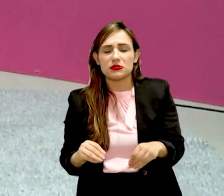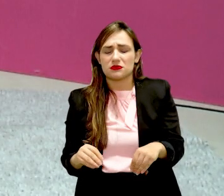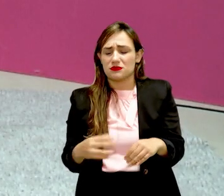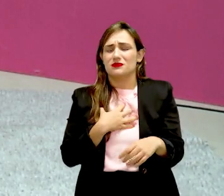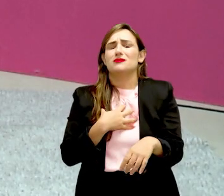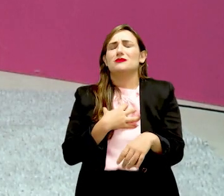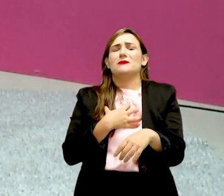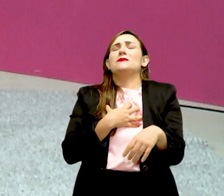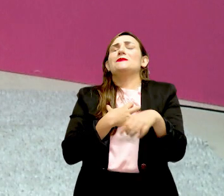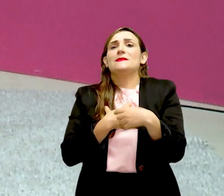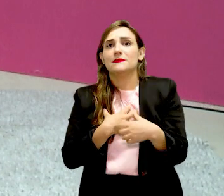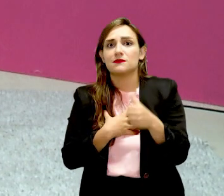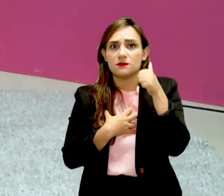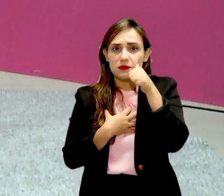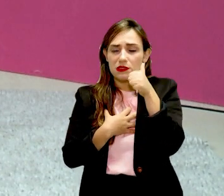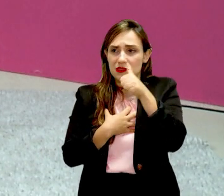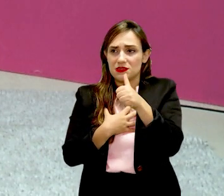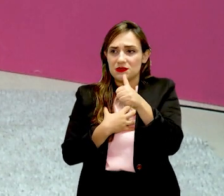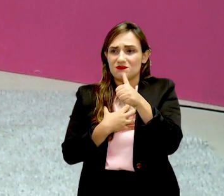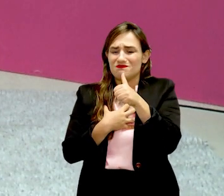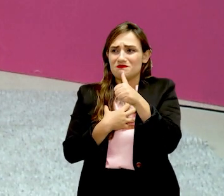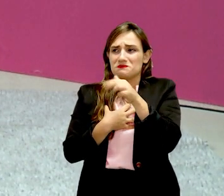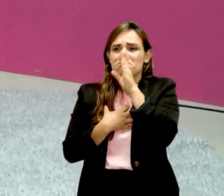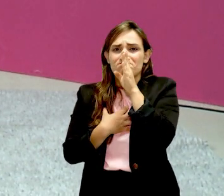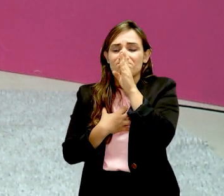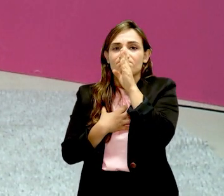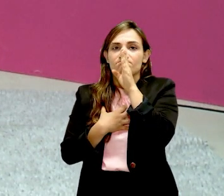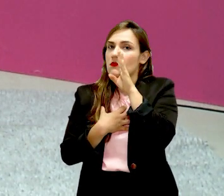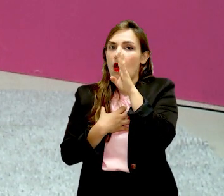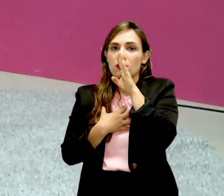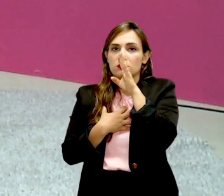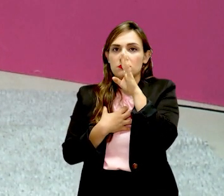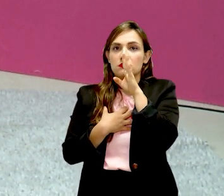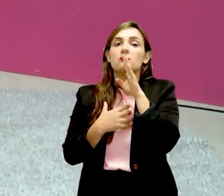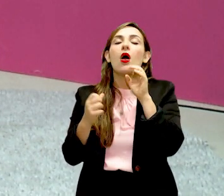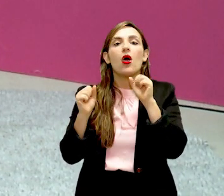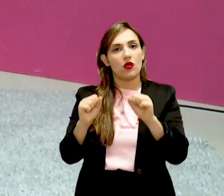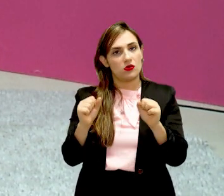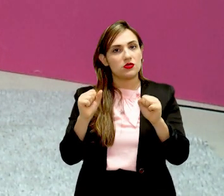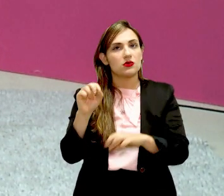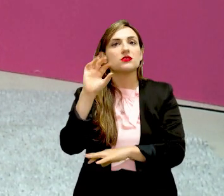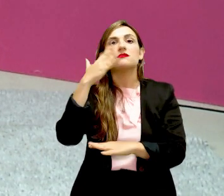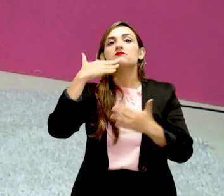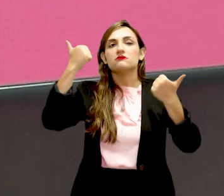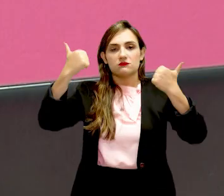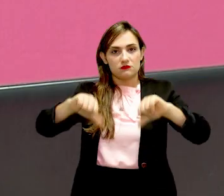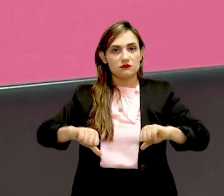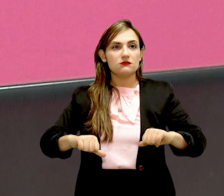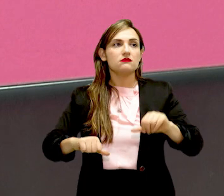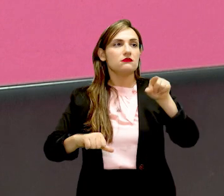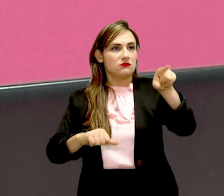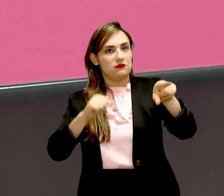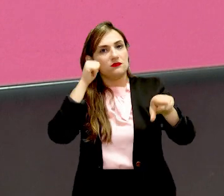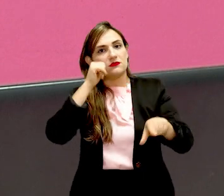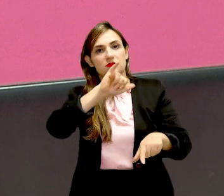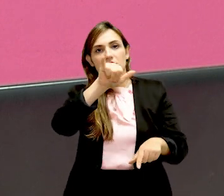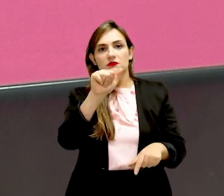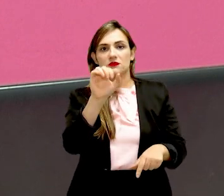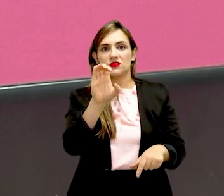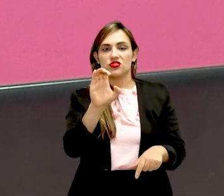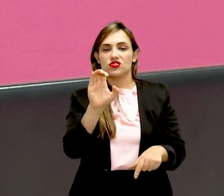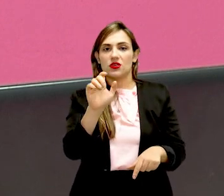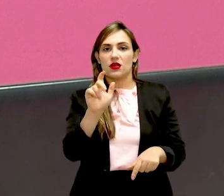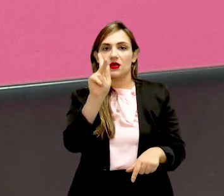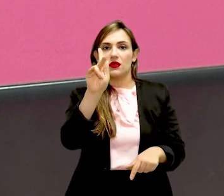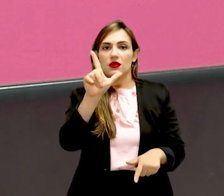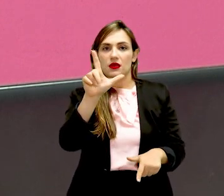que, se a mulher não tomar uma providência, isso pode enveredar para uma situação pior, como a doutora Jaqueline comentou antes. Bom, e doutora Jaqueline, então a